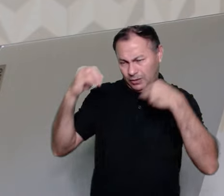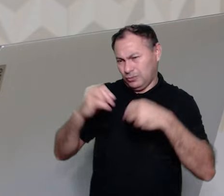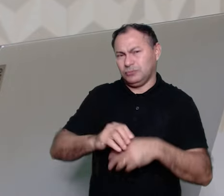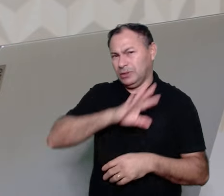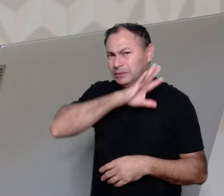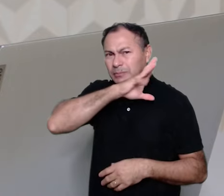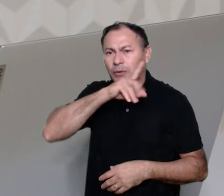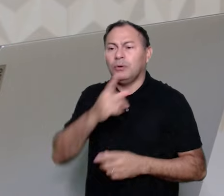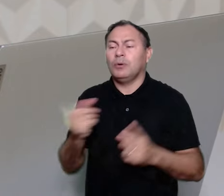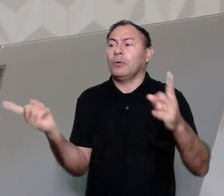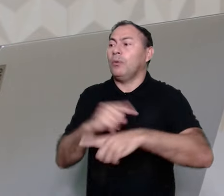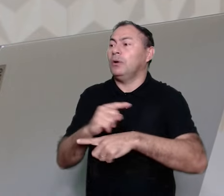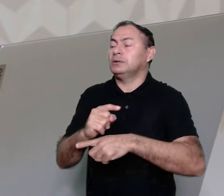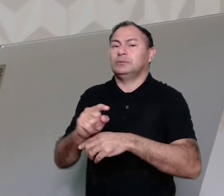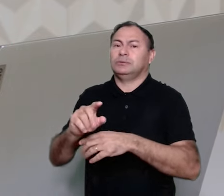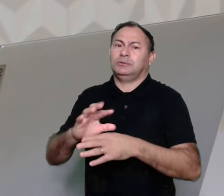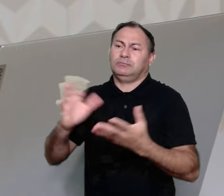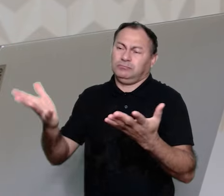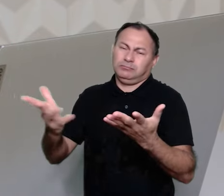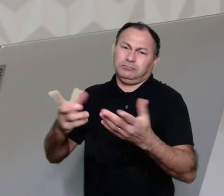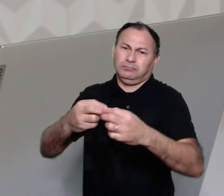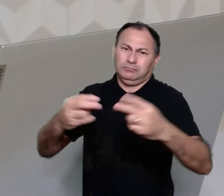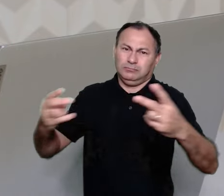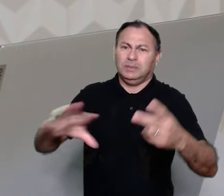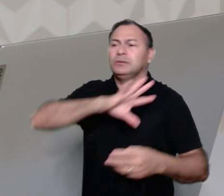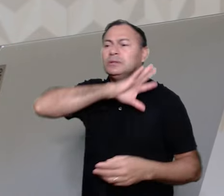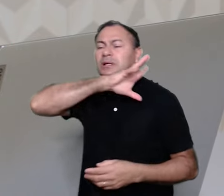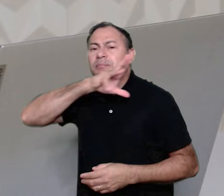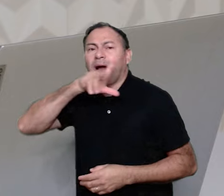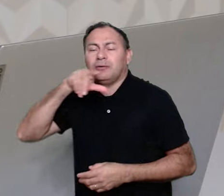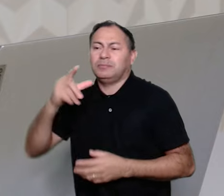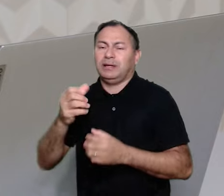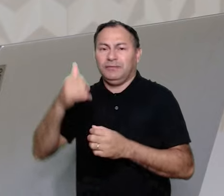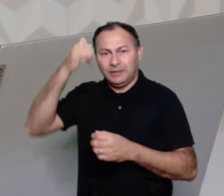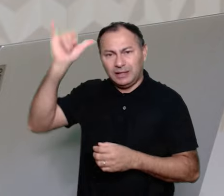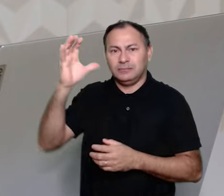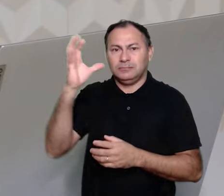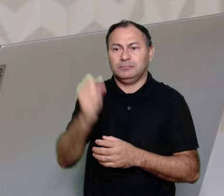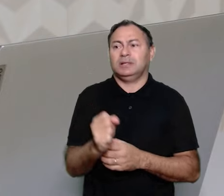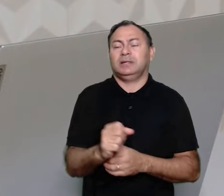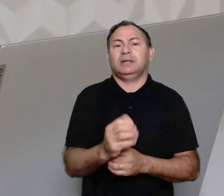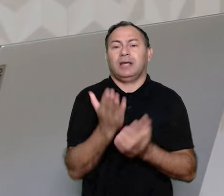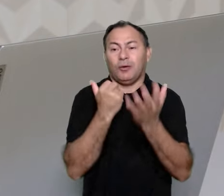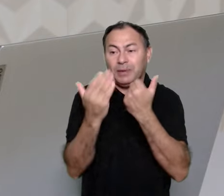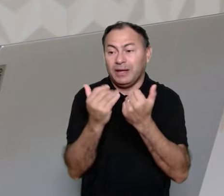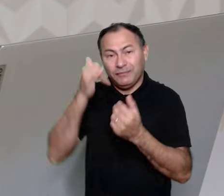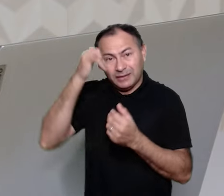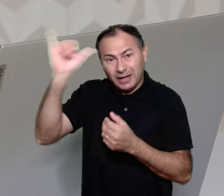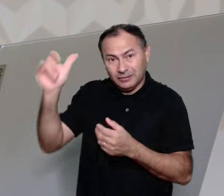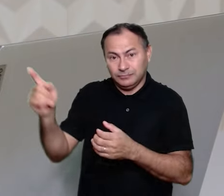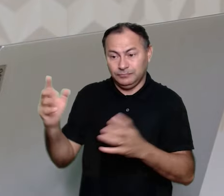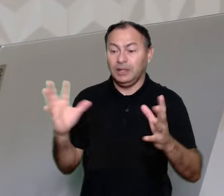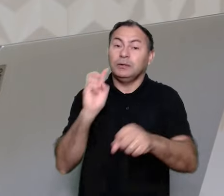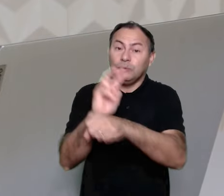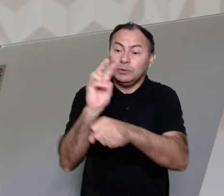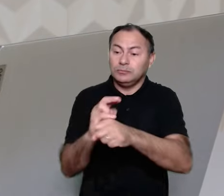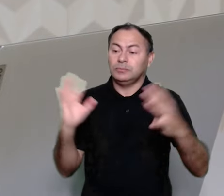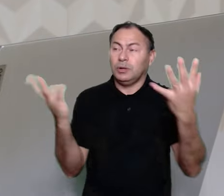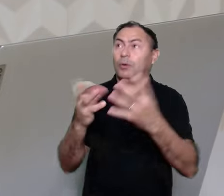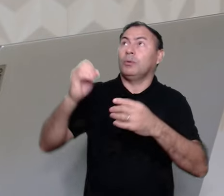seu rebanho contra o ataque dos animais predadores ou